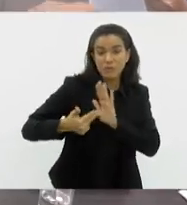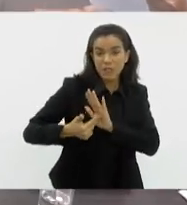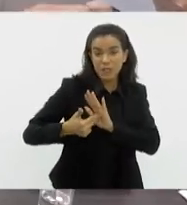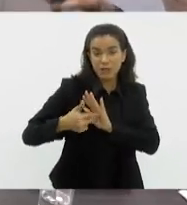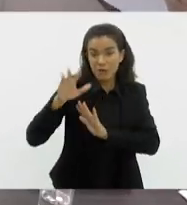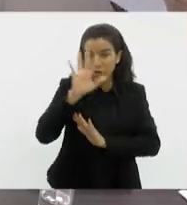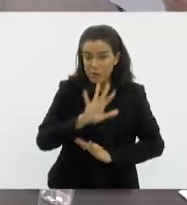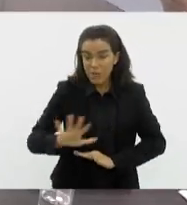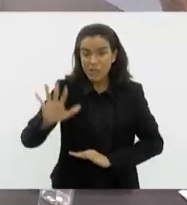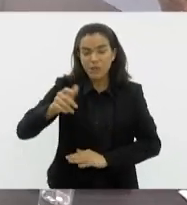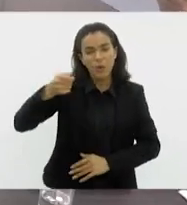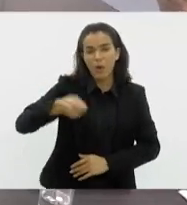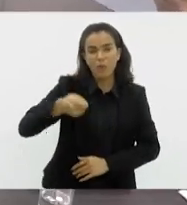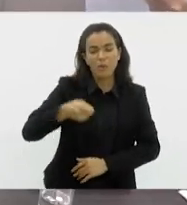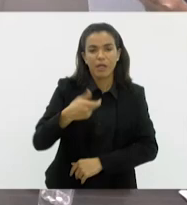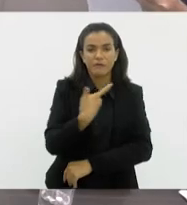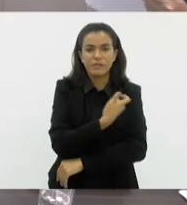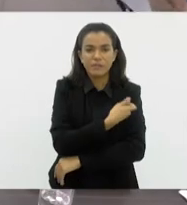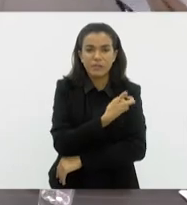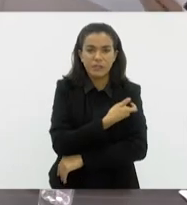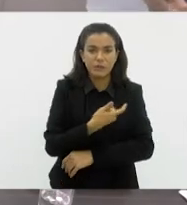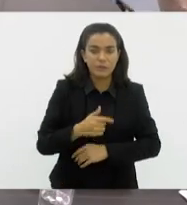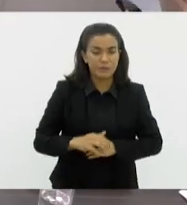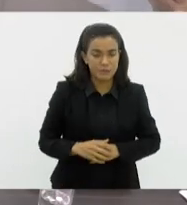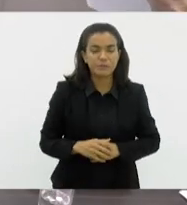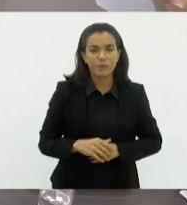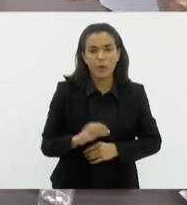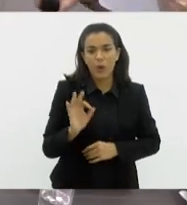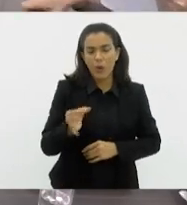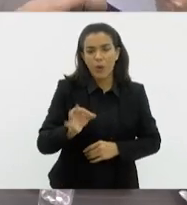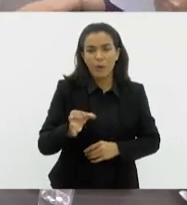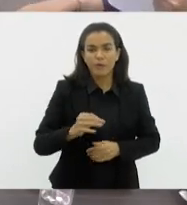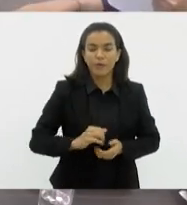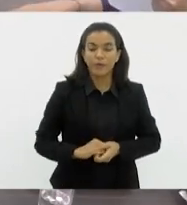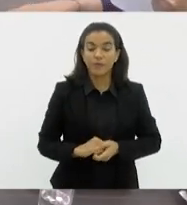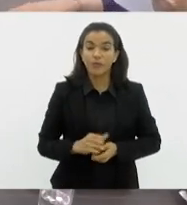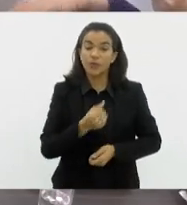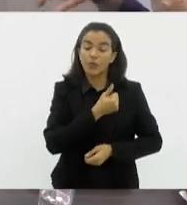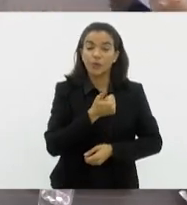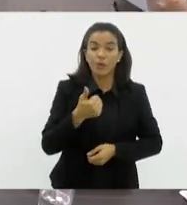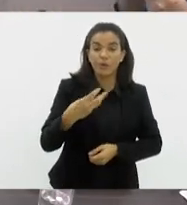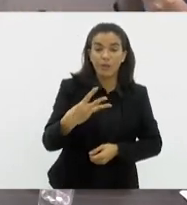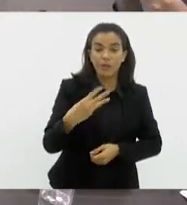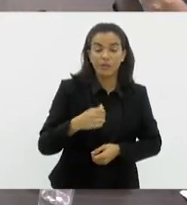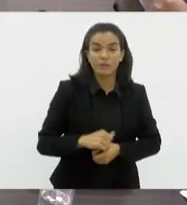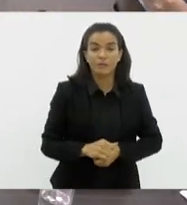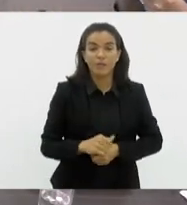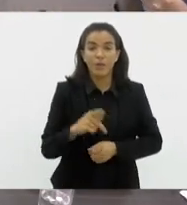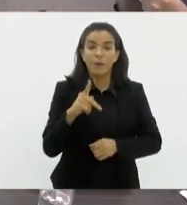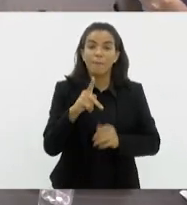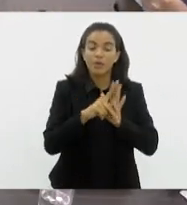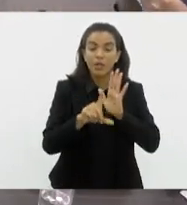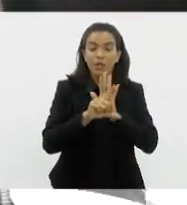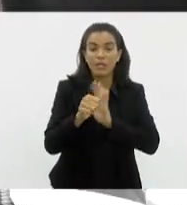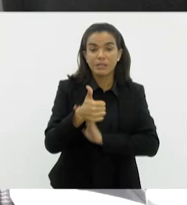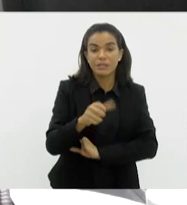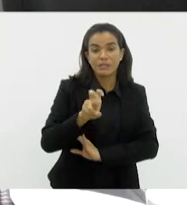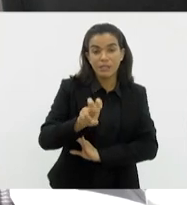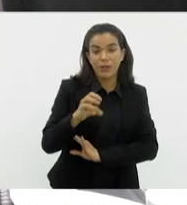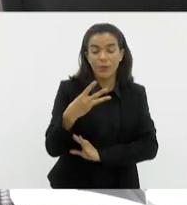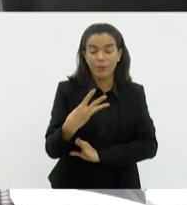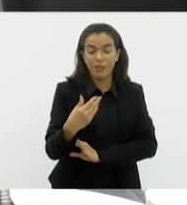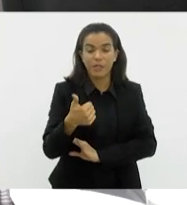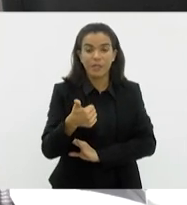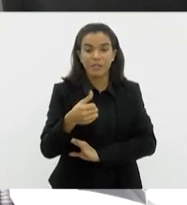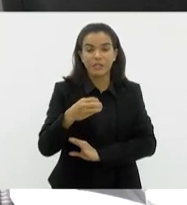nacional, tem que ter vacina. Exato, afeta os outros também. Item 13 da pauta. Projeto de lei 5.619 de 22, de autoria do